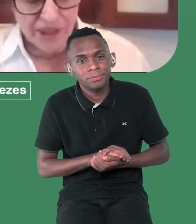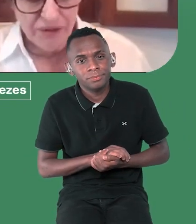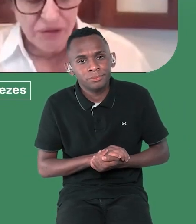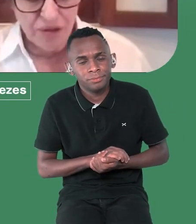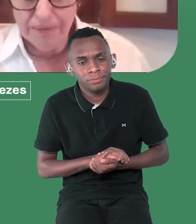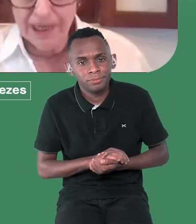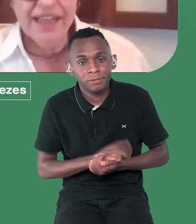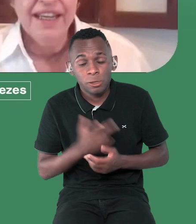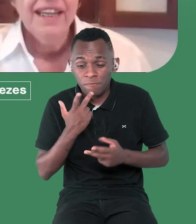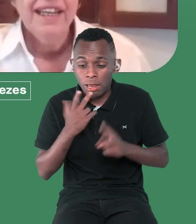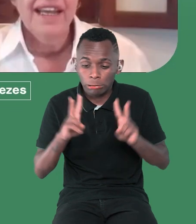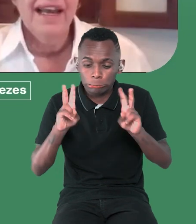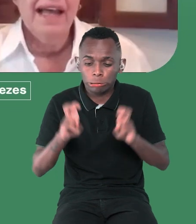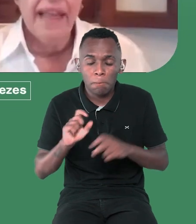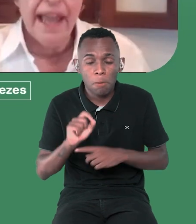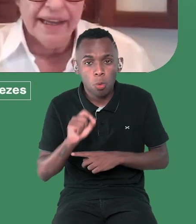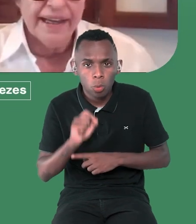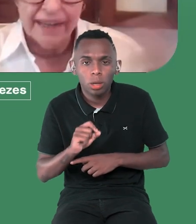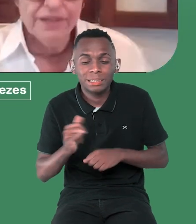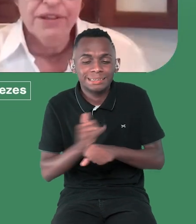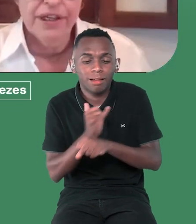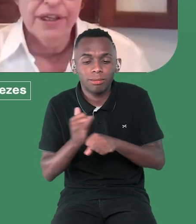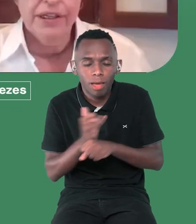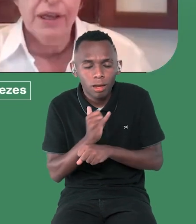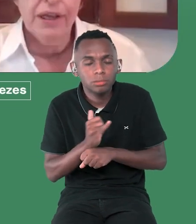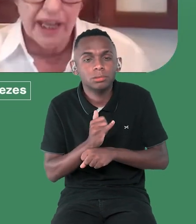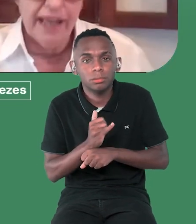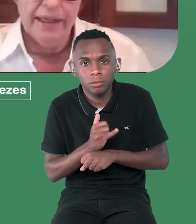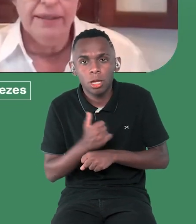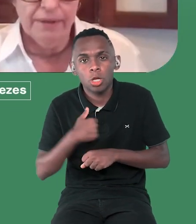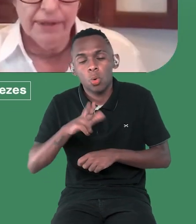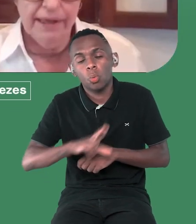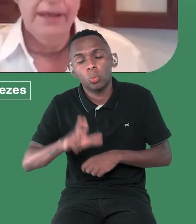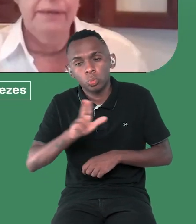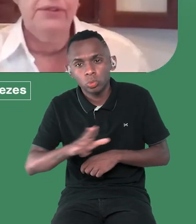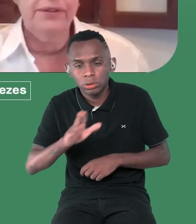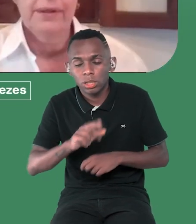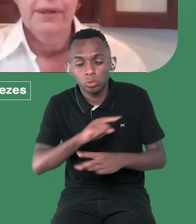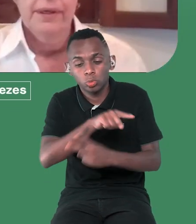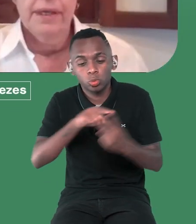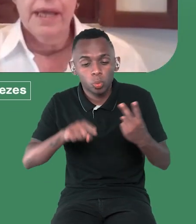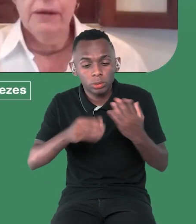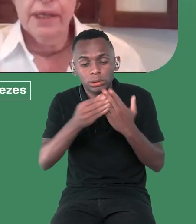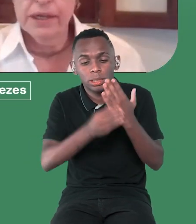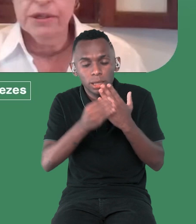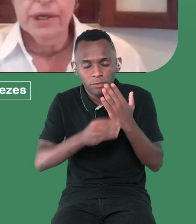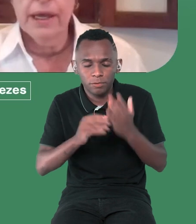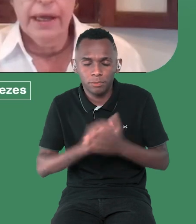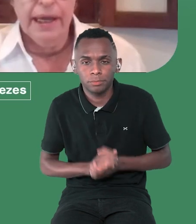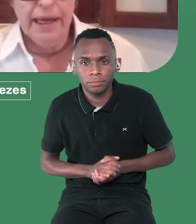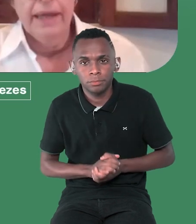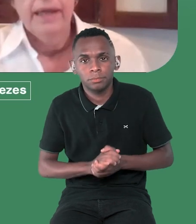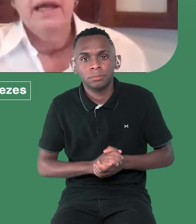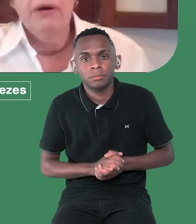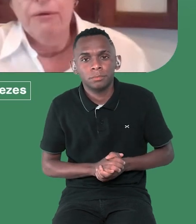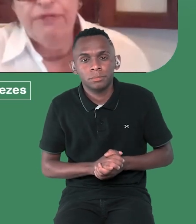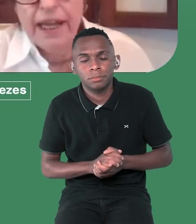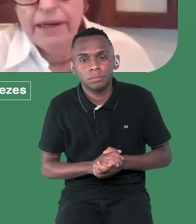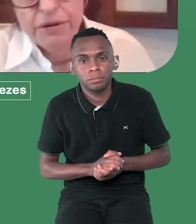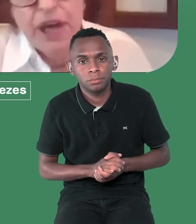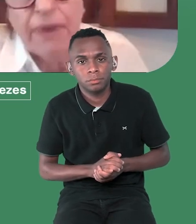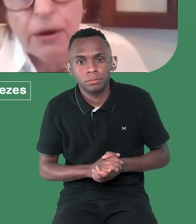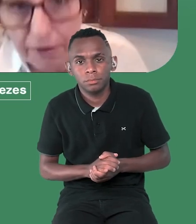um pouquinho sobre a técnica, né, que eu usei nesses dois livros, que é o seguinte: é